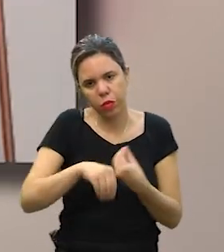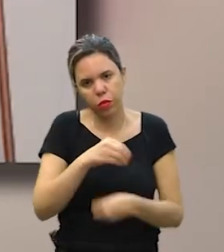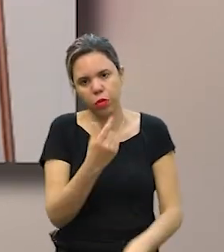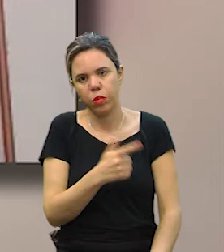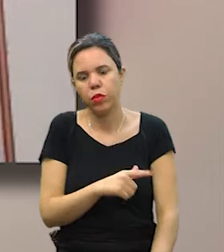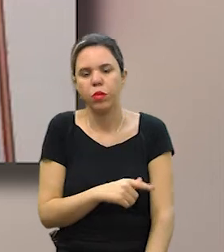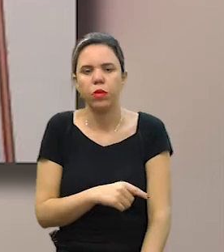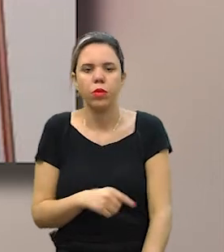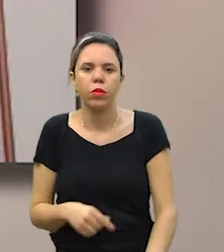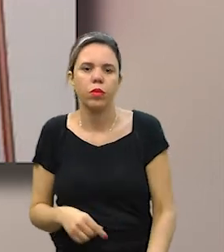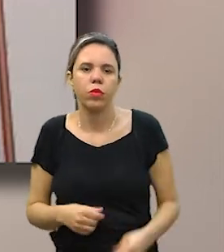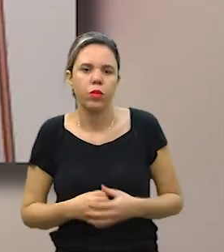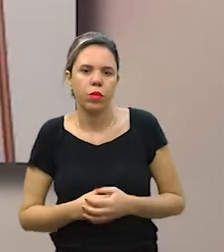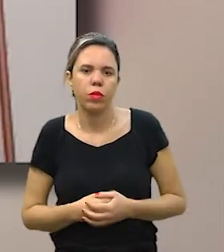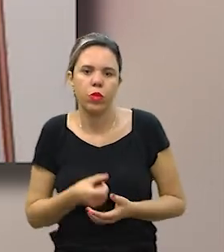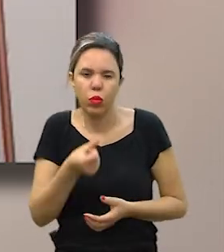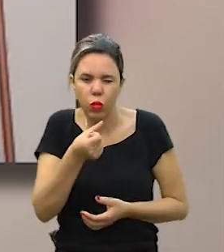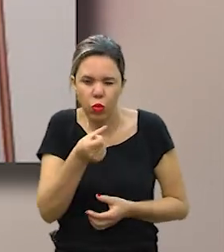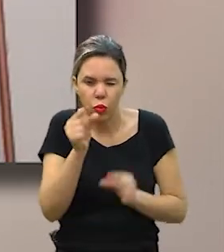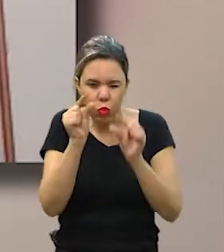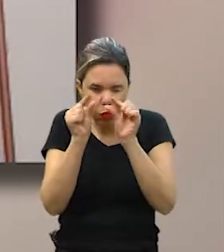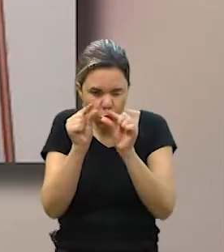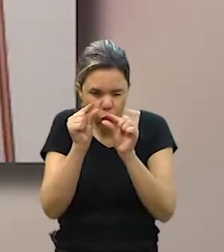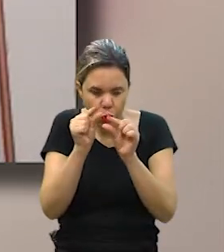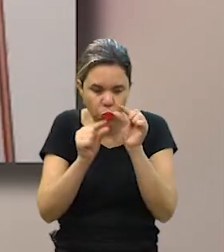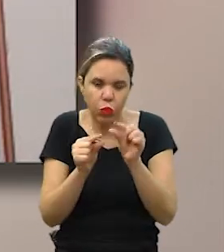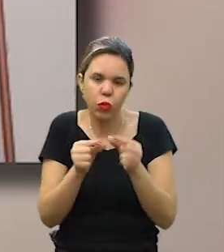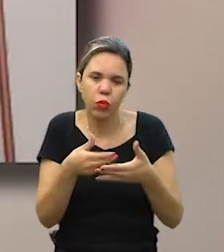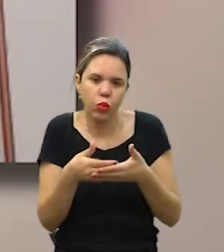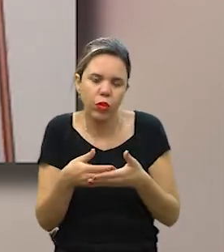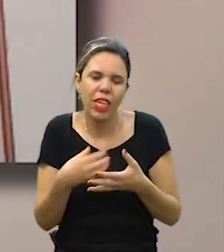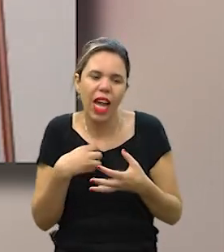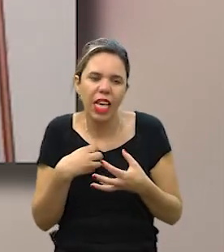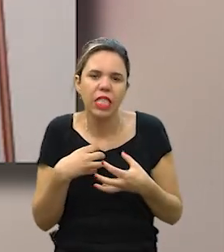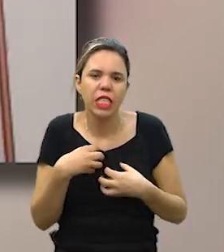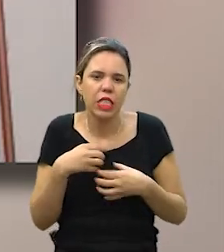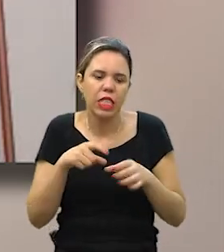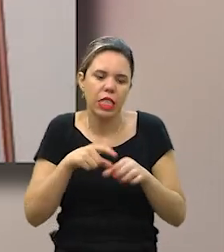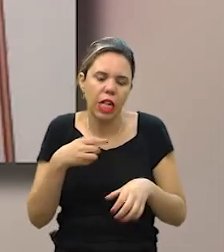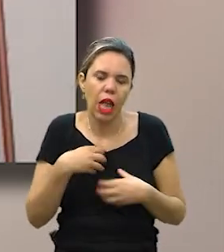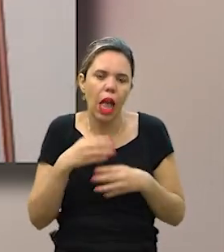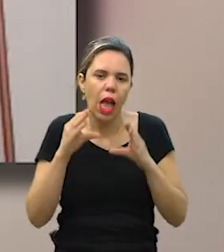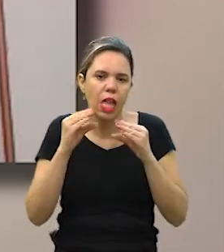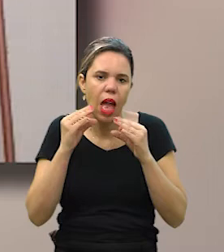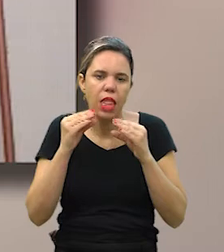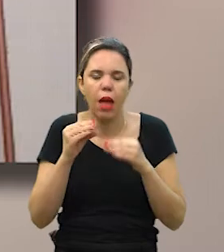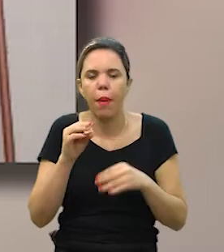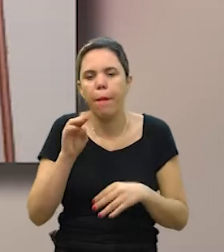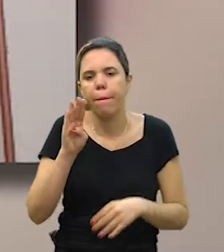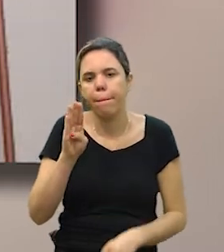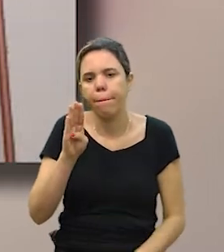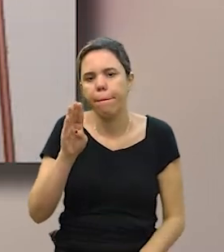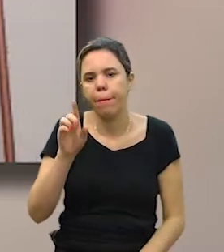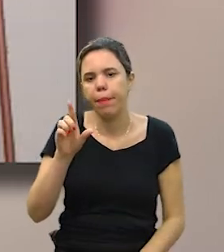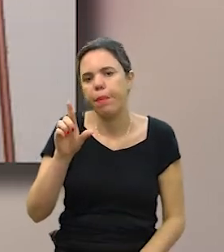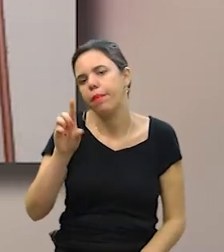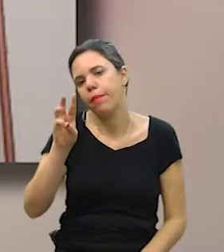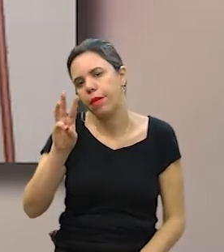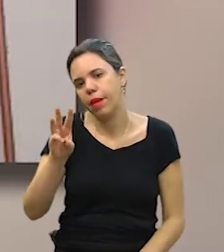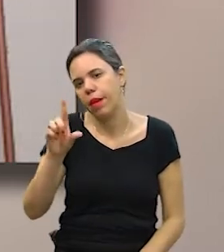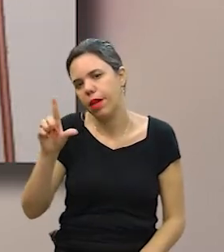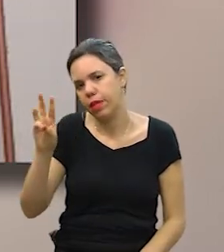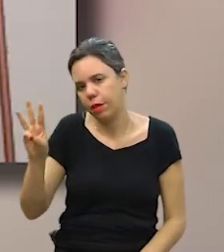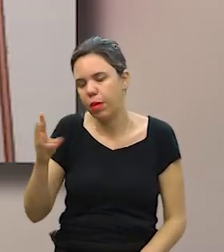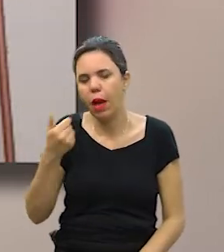junto com os pedaços, para o bebê também ter essa autonomia, porque o BLW a mãe não